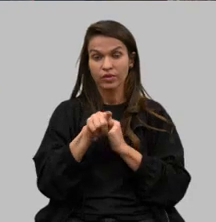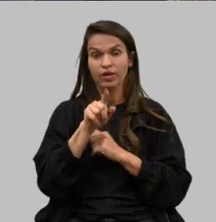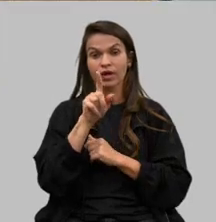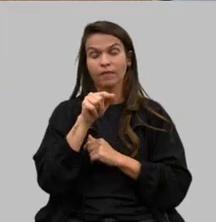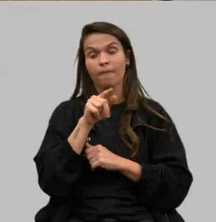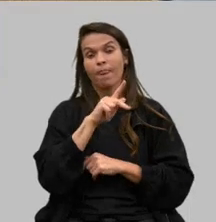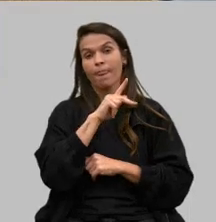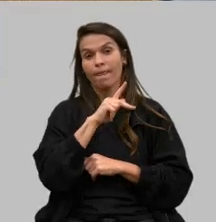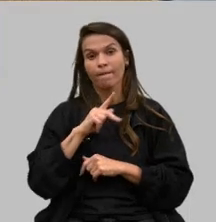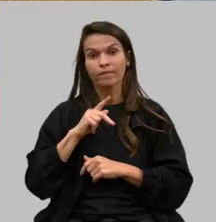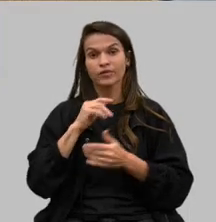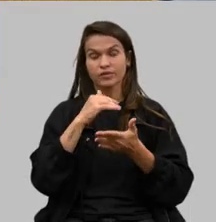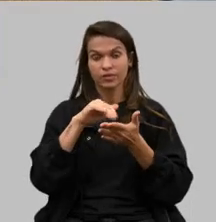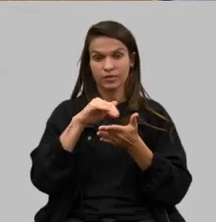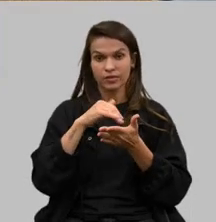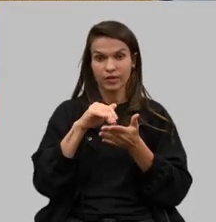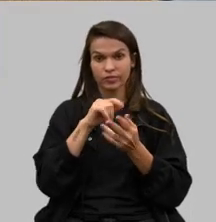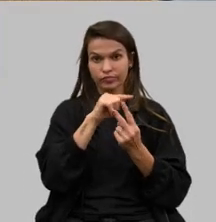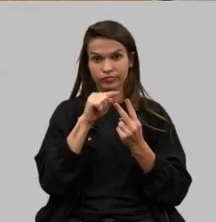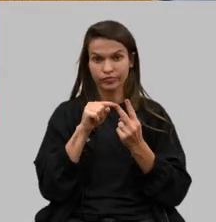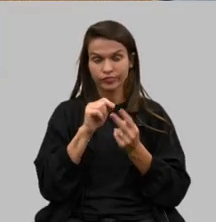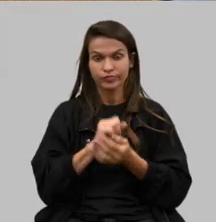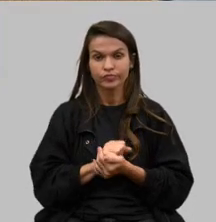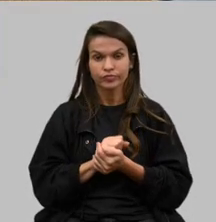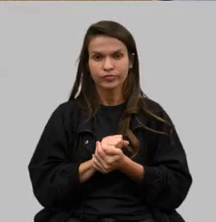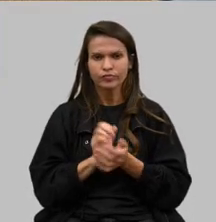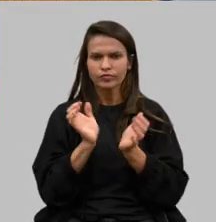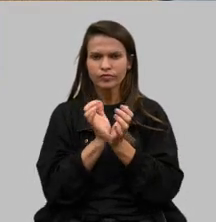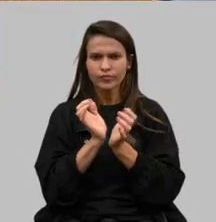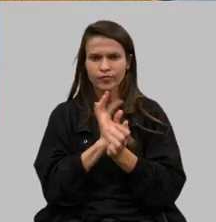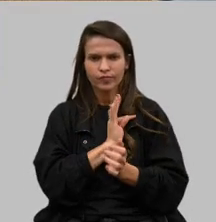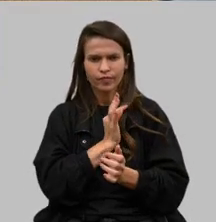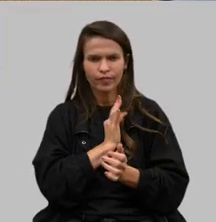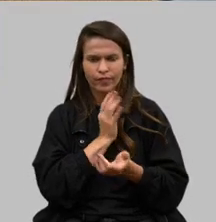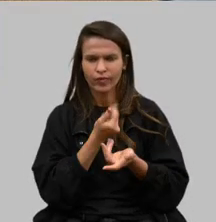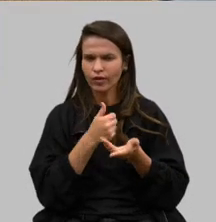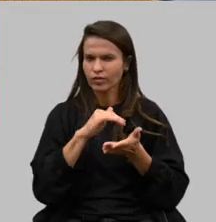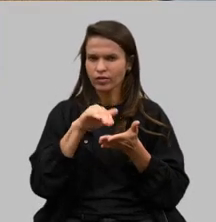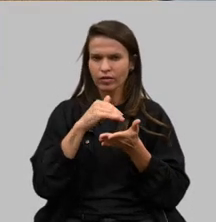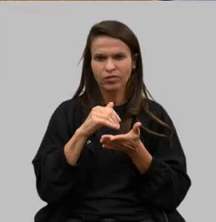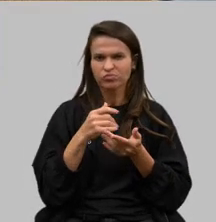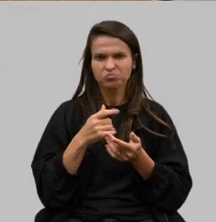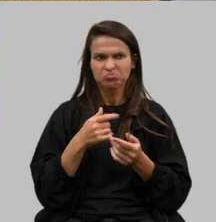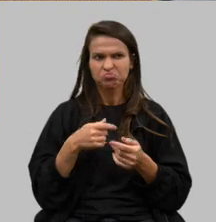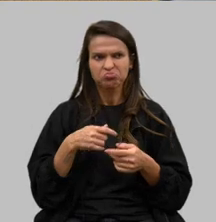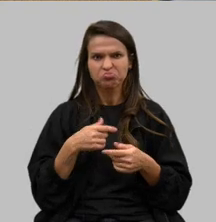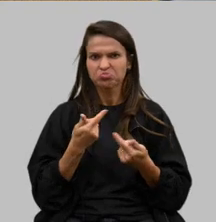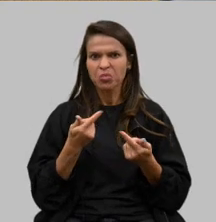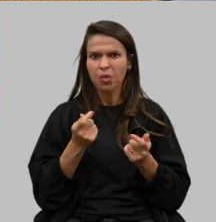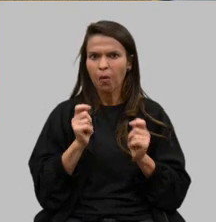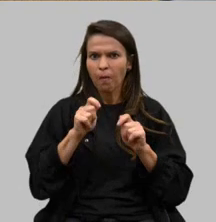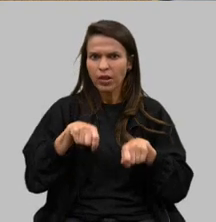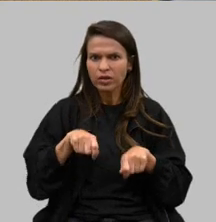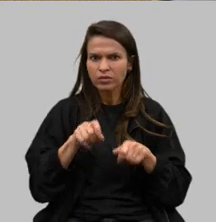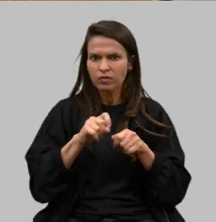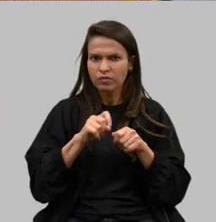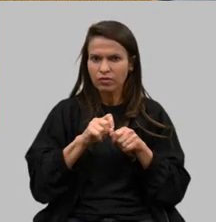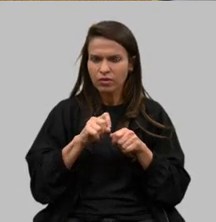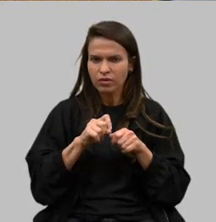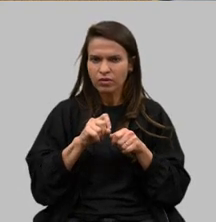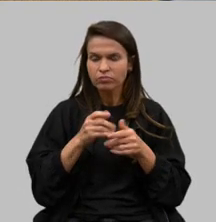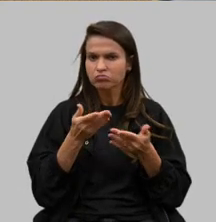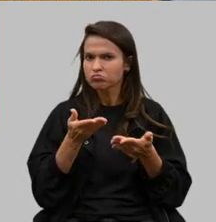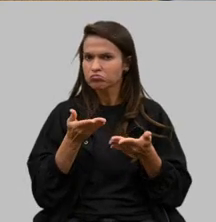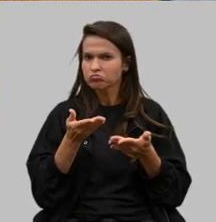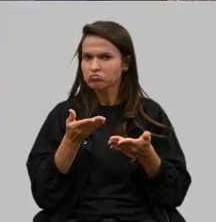Presidente secretária Equipe técnica da secretaria não teria competência para fazer isso tem gente de carreira